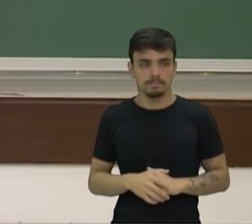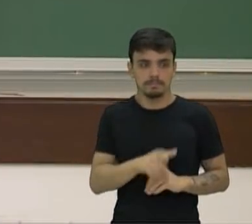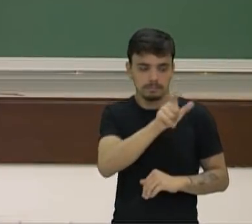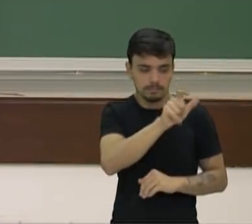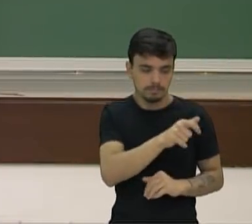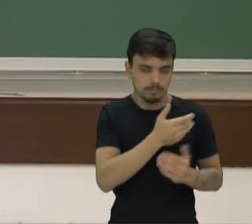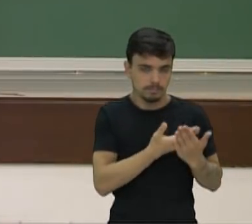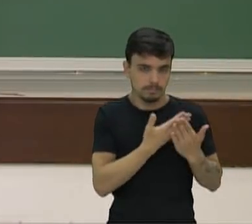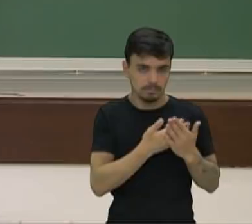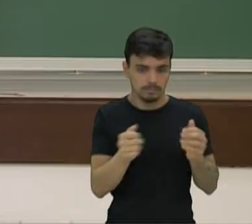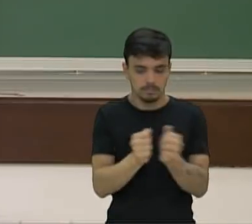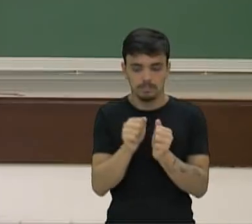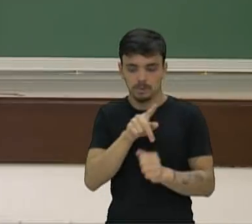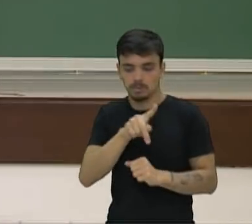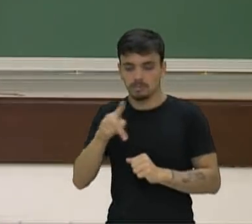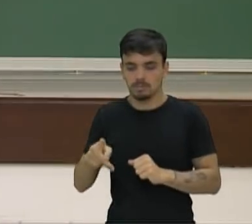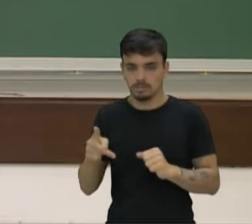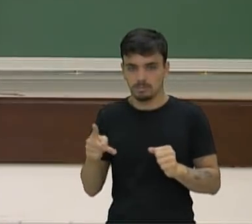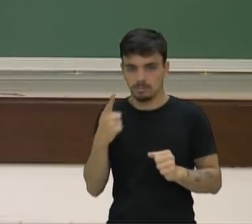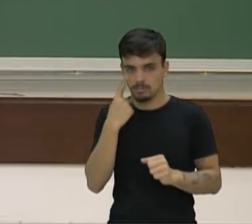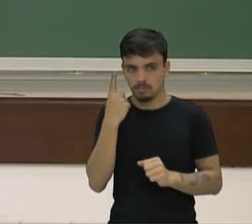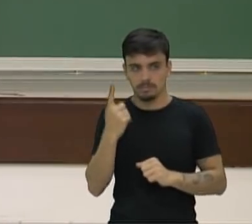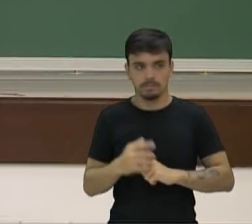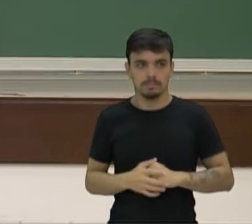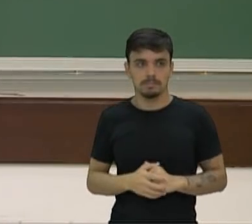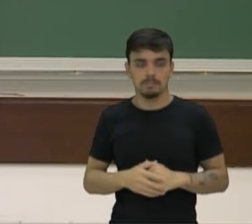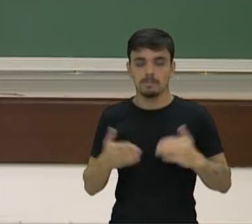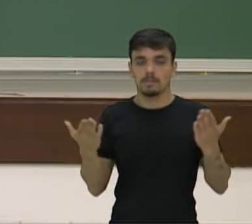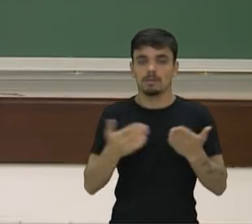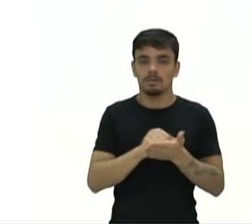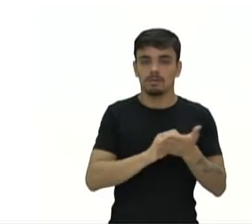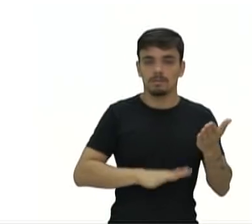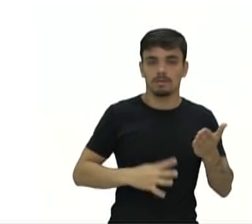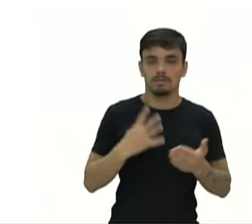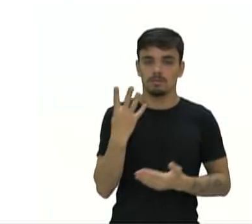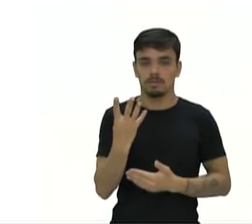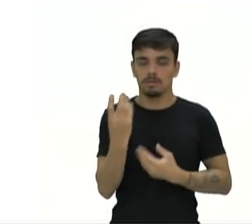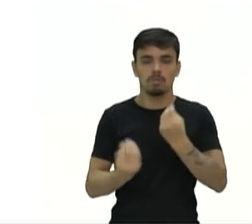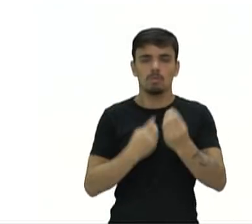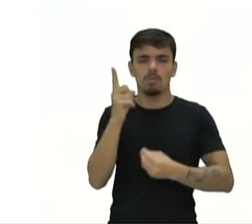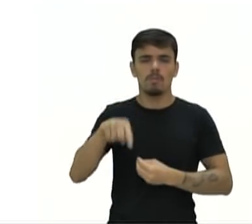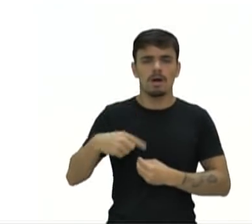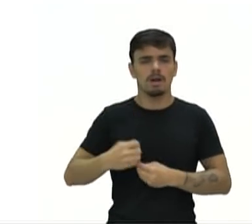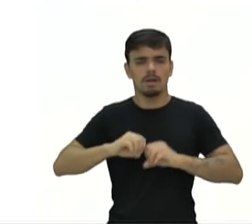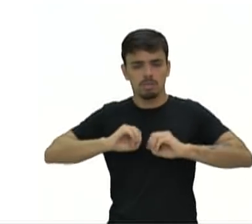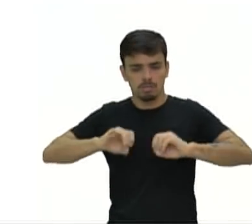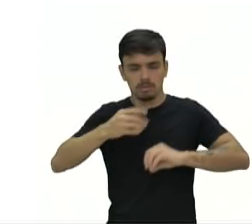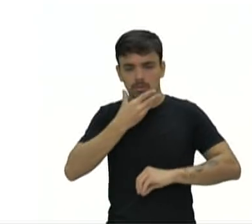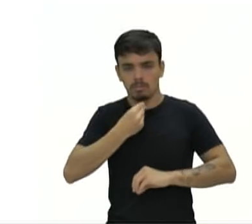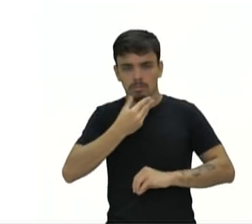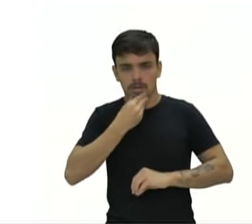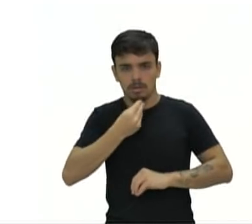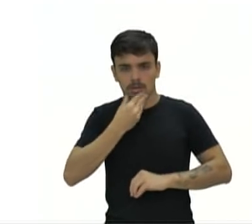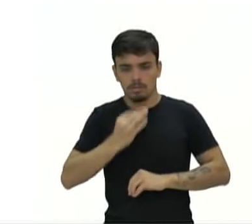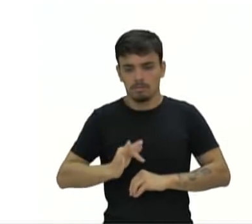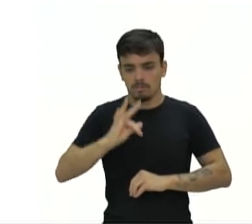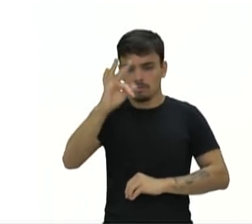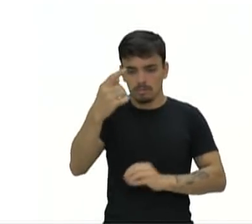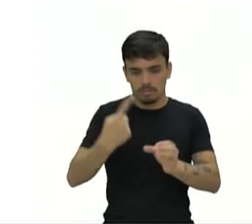estudante com o seu professor frente a ele. Como era a educação dos meninos? Futuros cidadãos